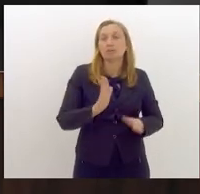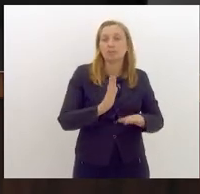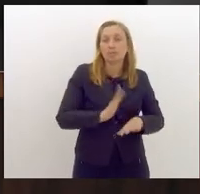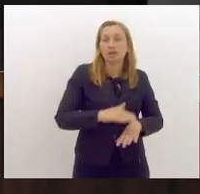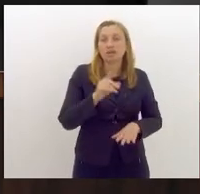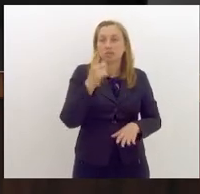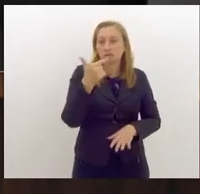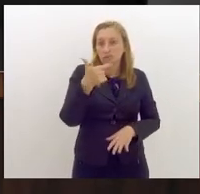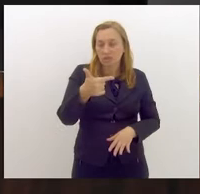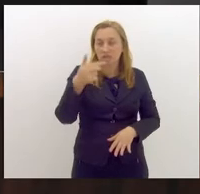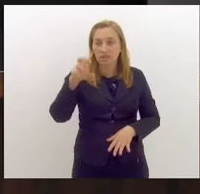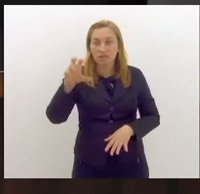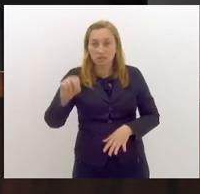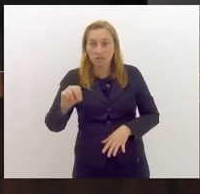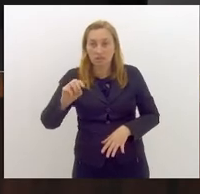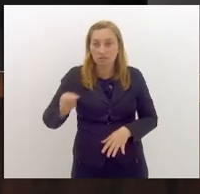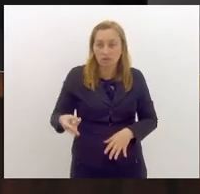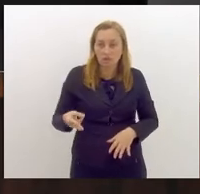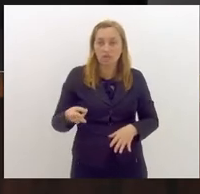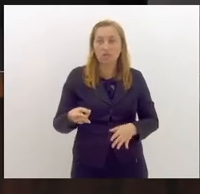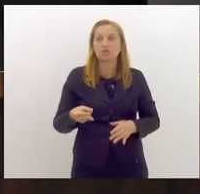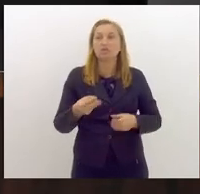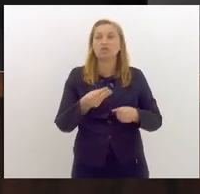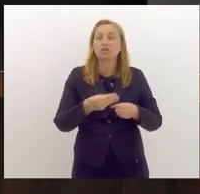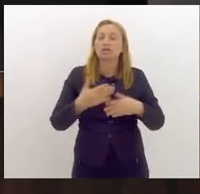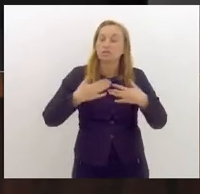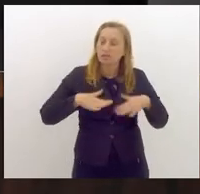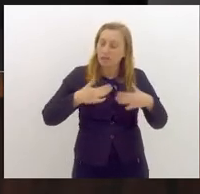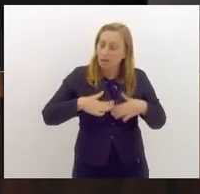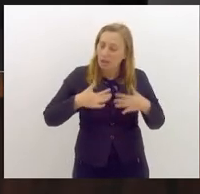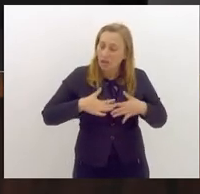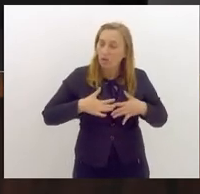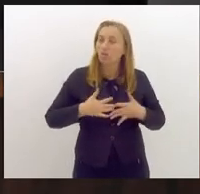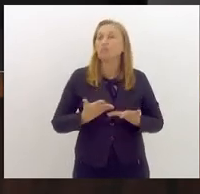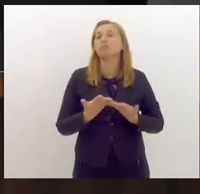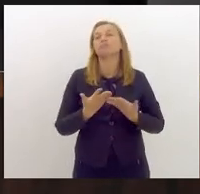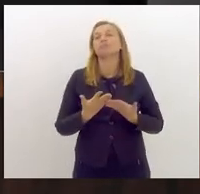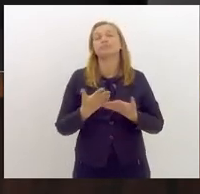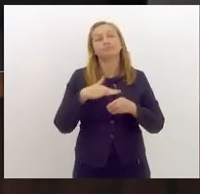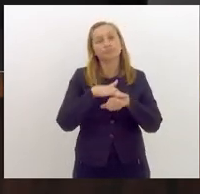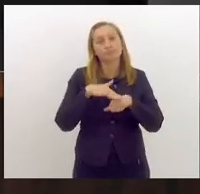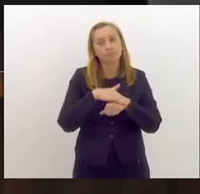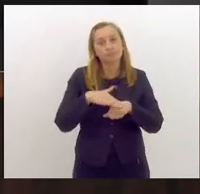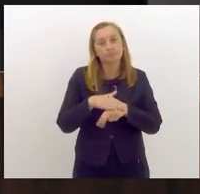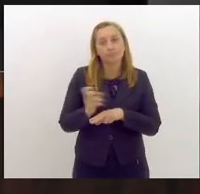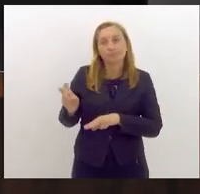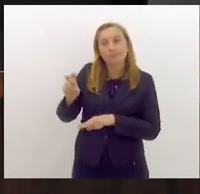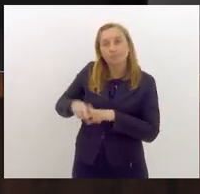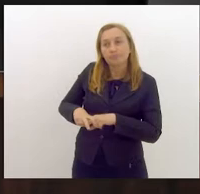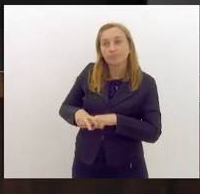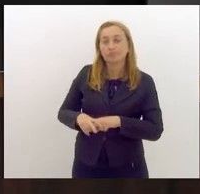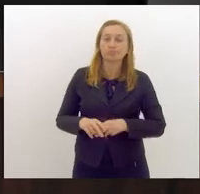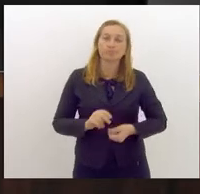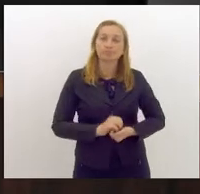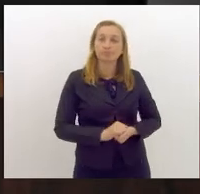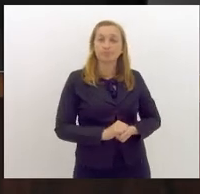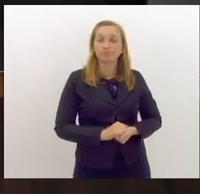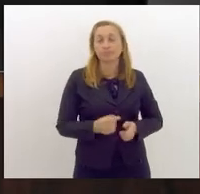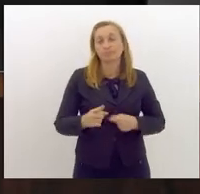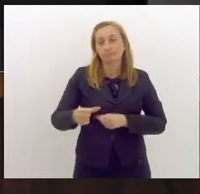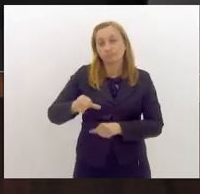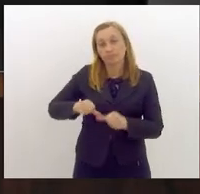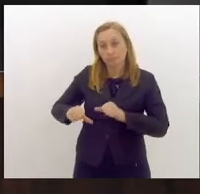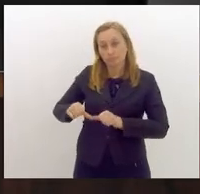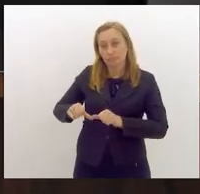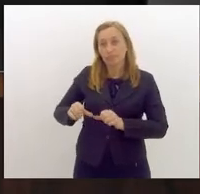por municípios então a gente precisa ter tranquilidade precisa sentar e conversar para que a gente possa chegar a um bom tempo que do contrário